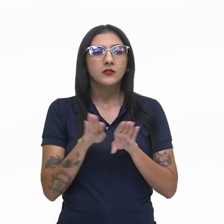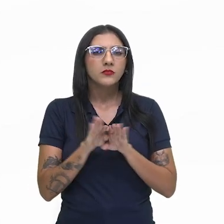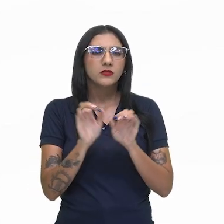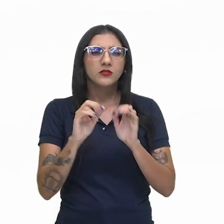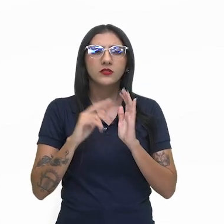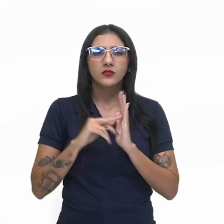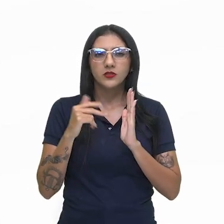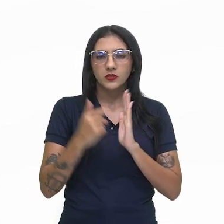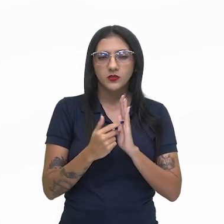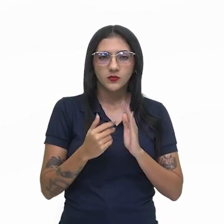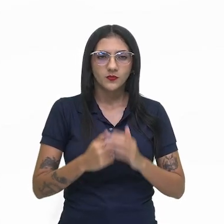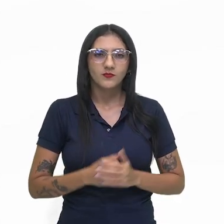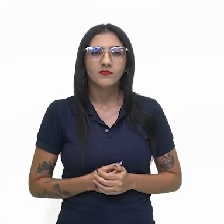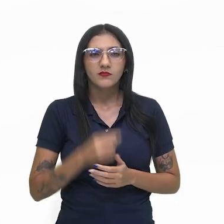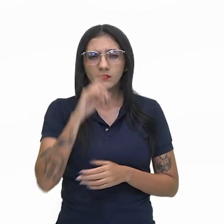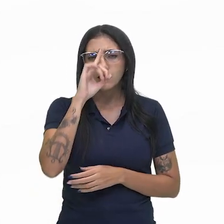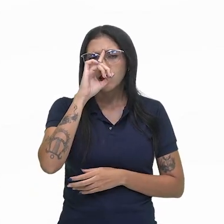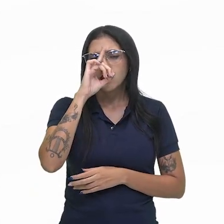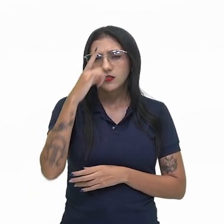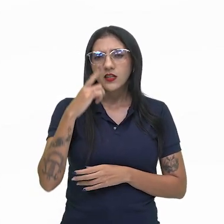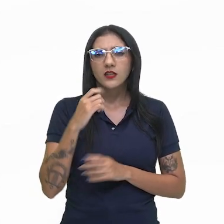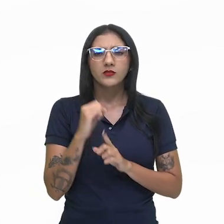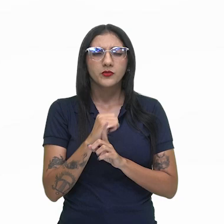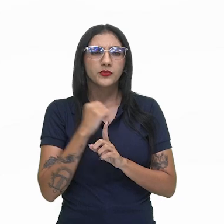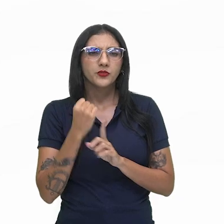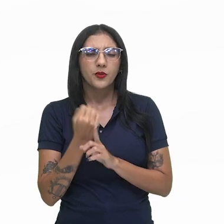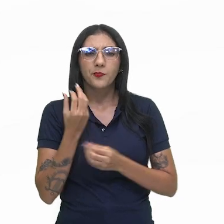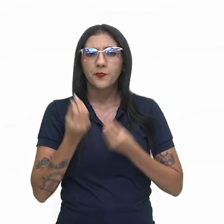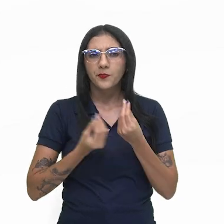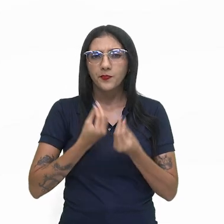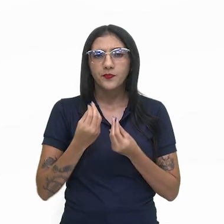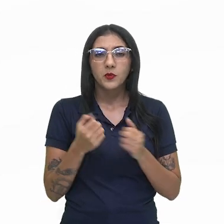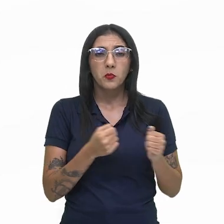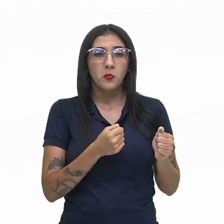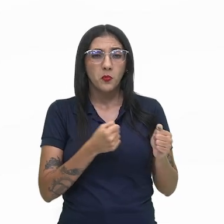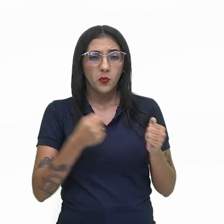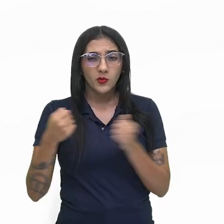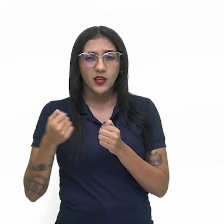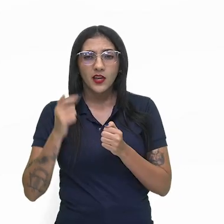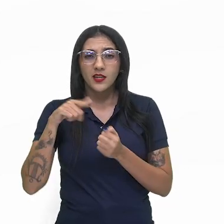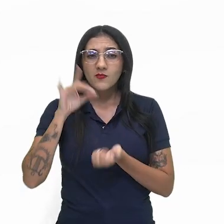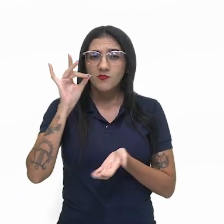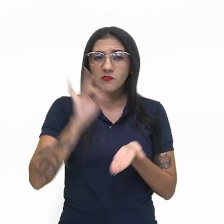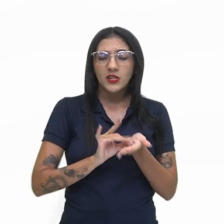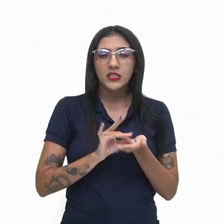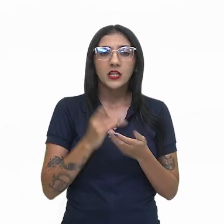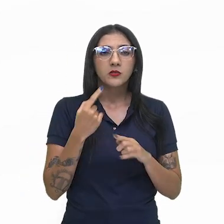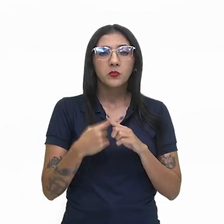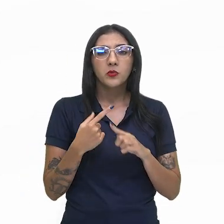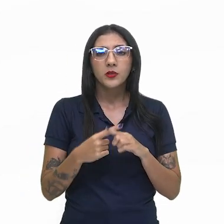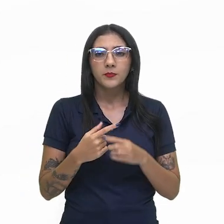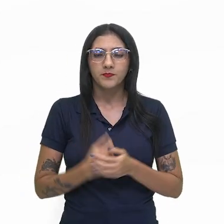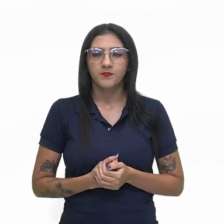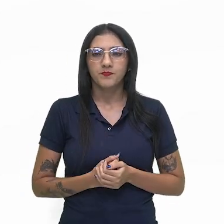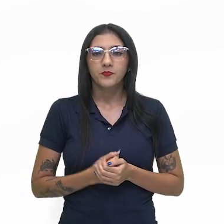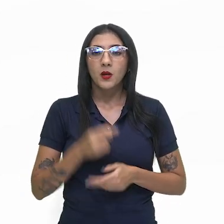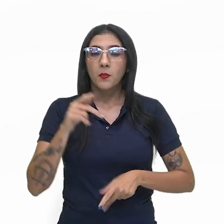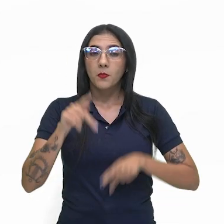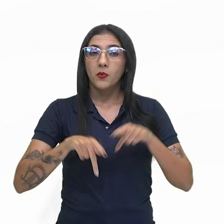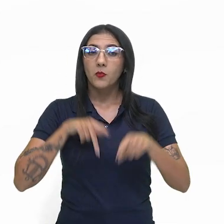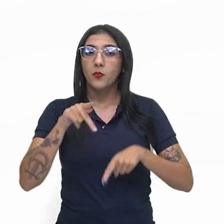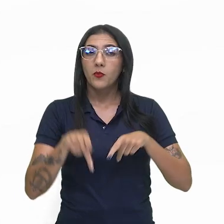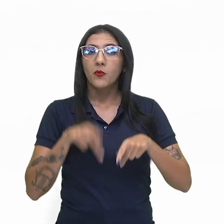de legitimidade social. Ou seja, o poder é legítimo porque o